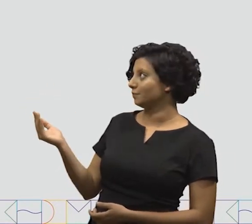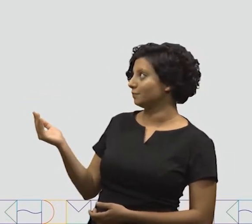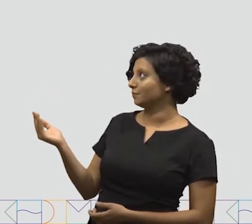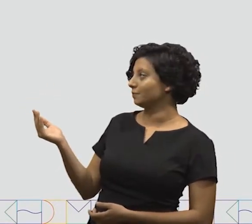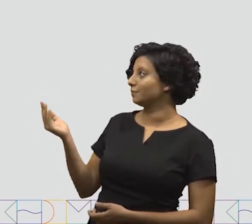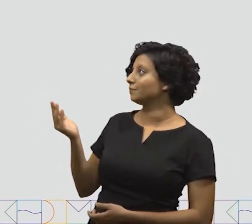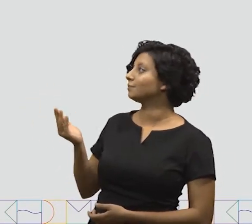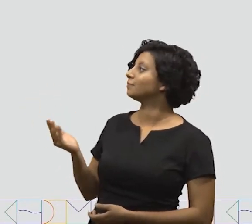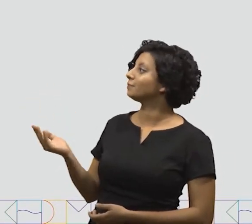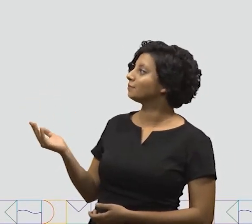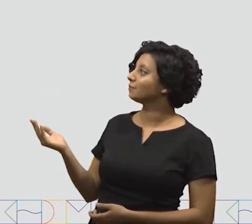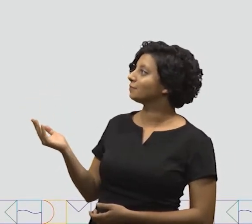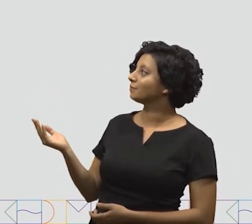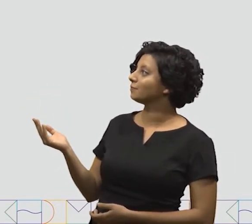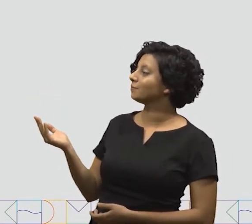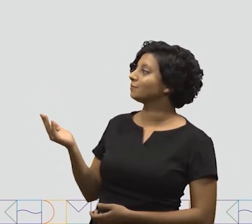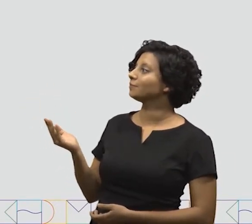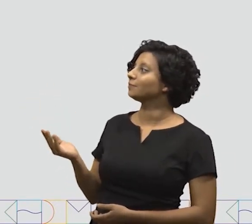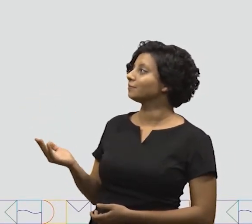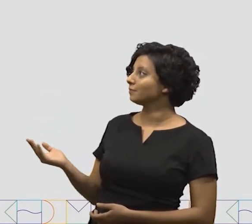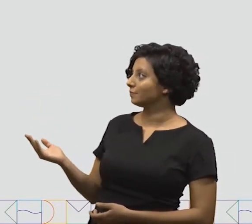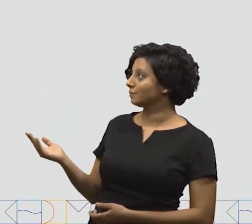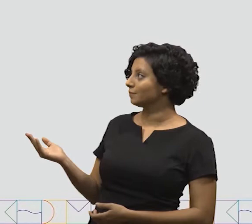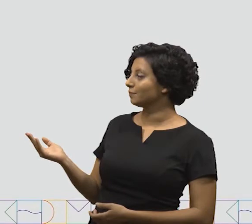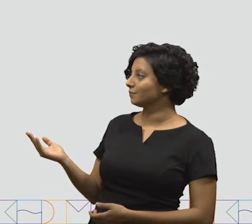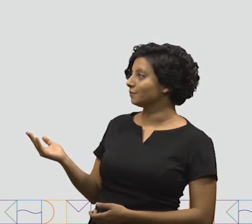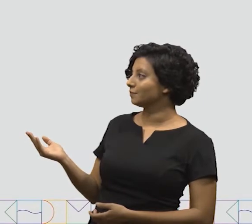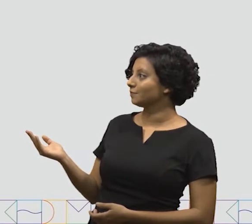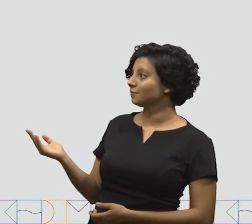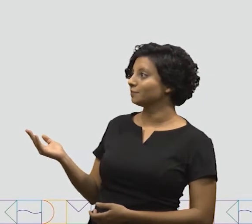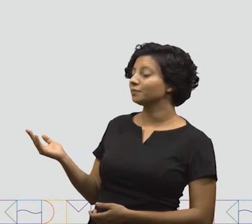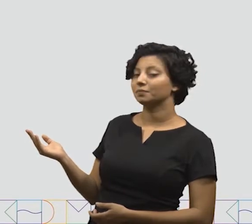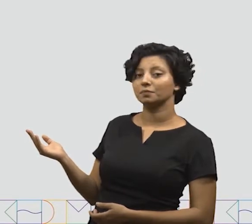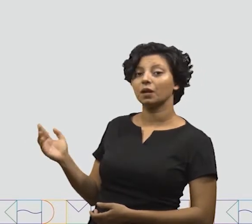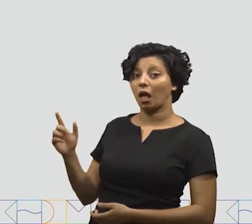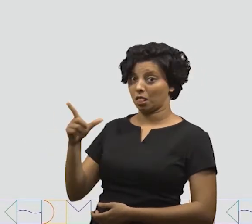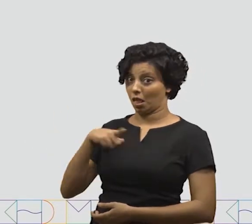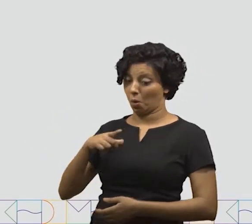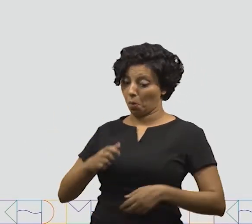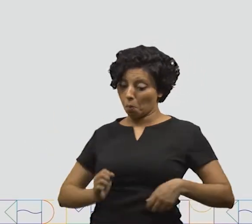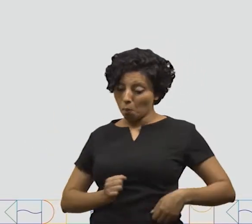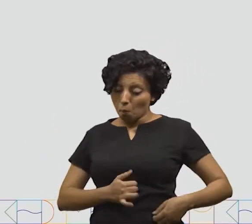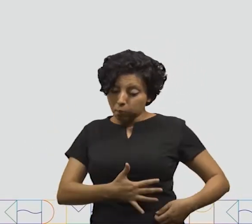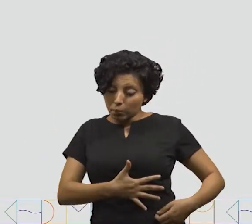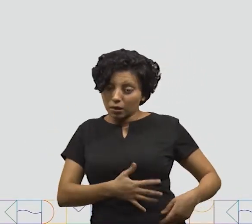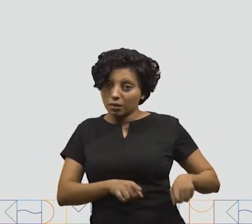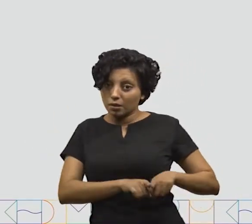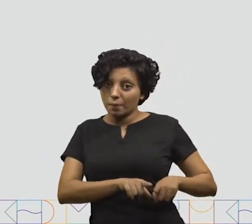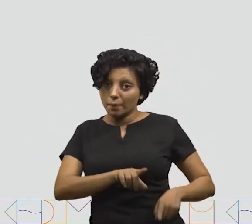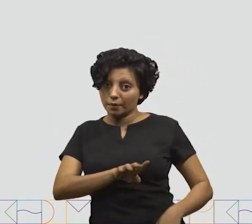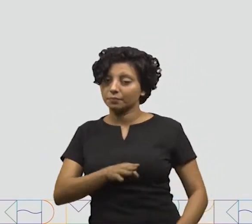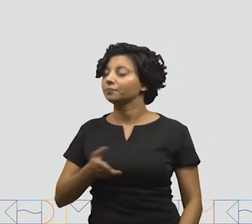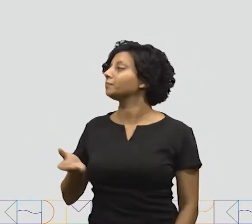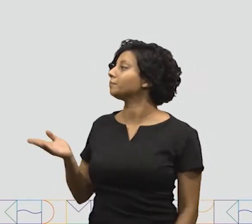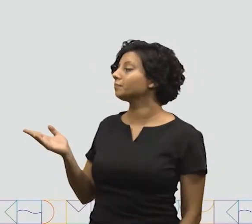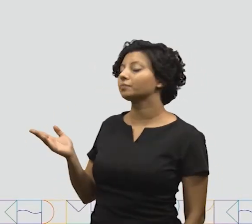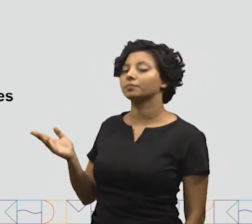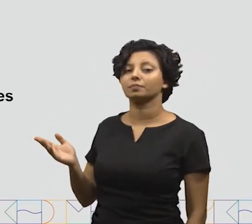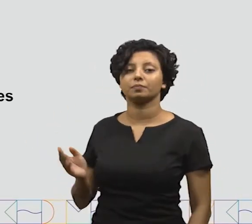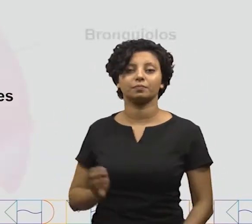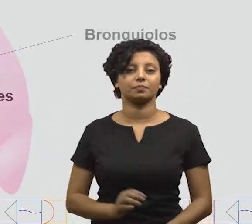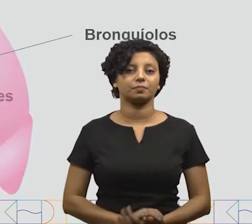laringe, traqueia, dois brônquios, que são ramificados em bronquíolos, e dois